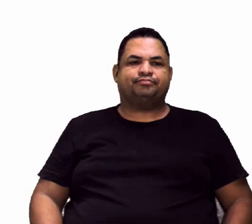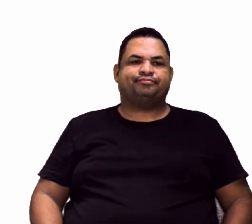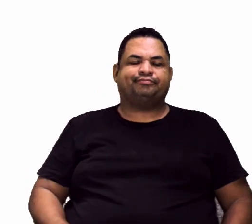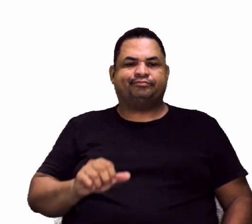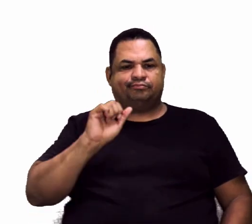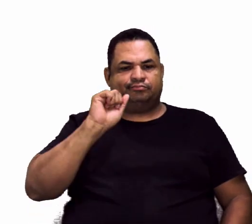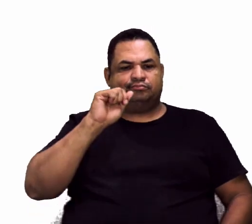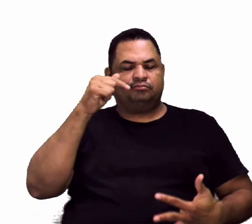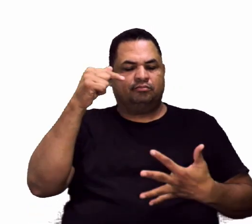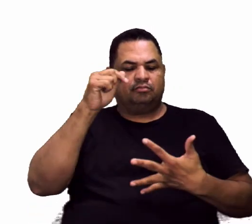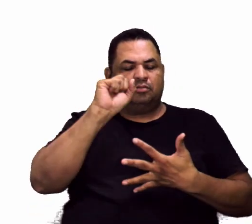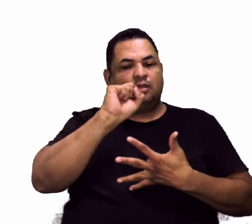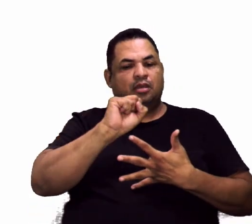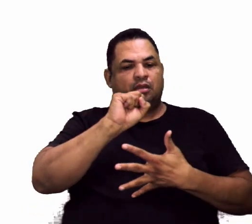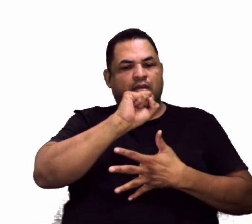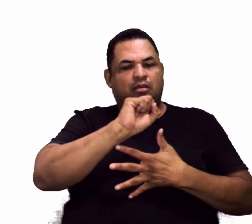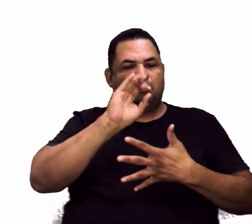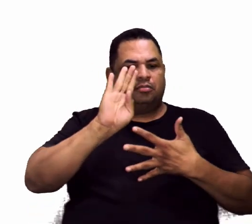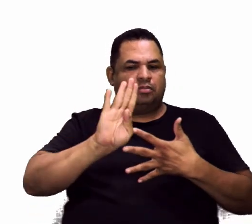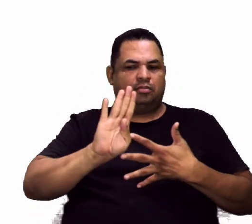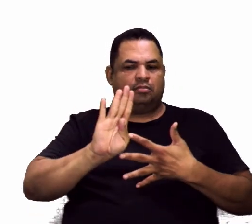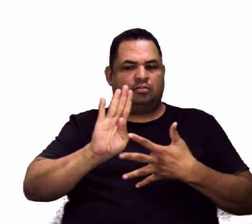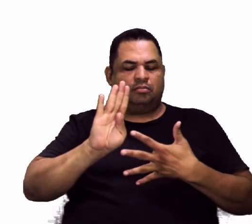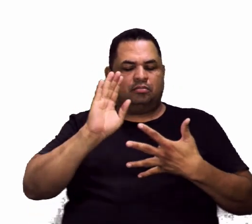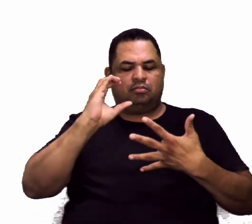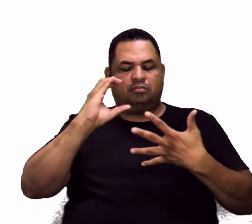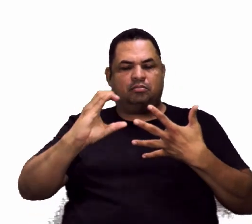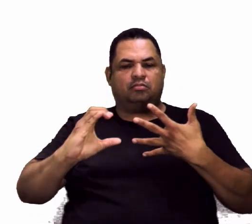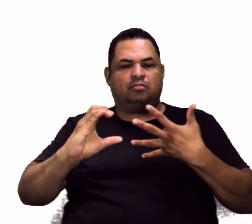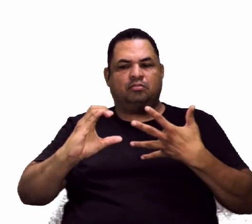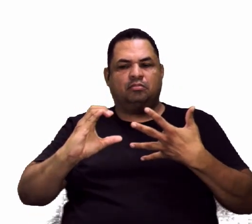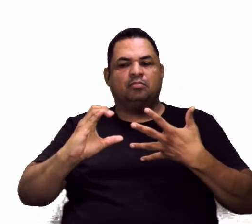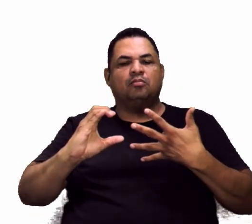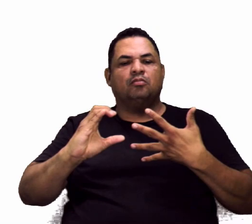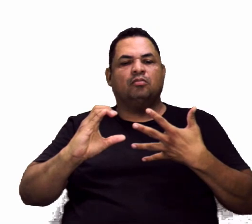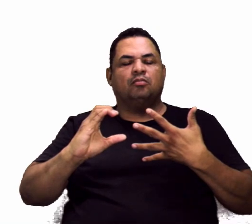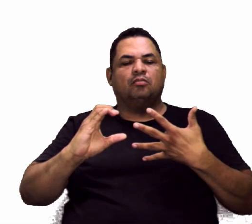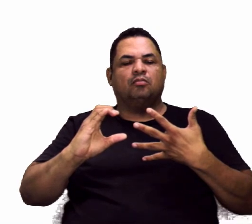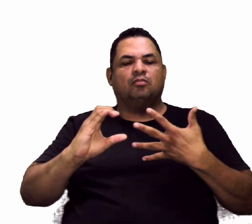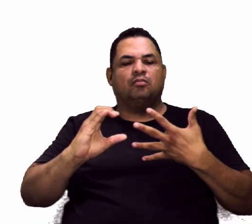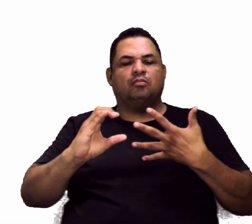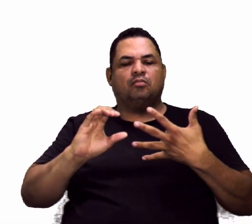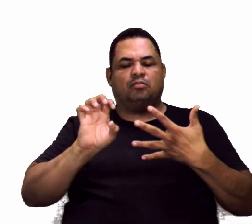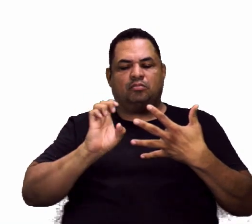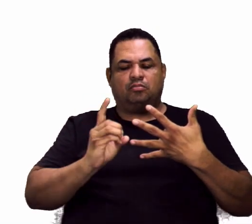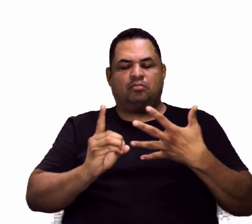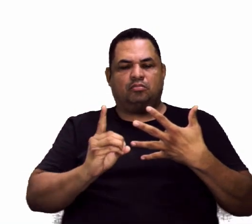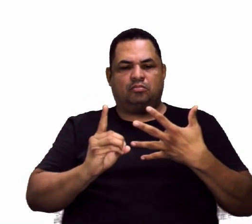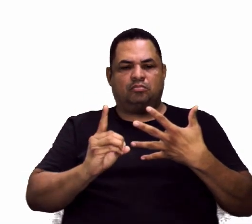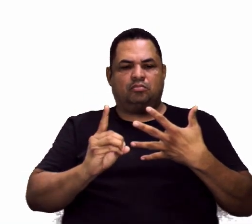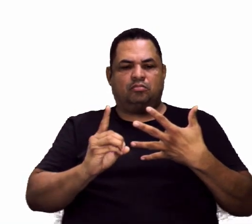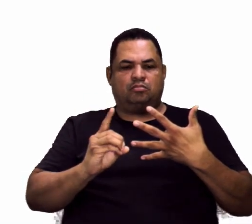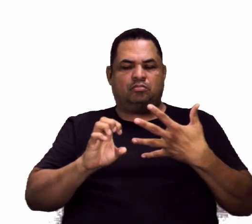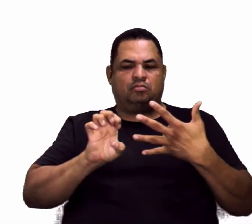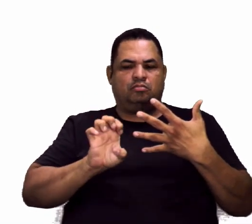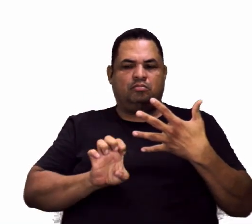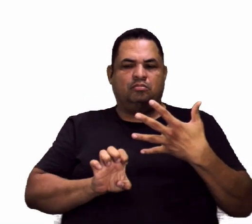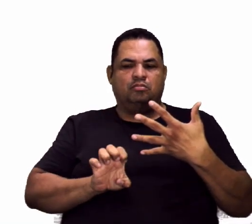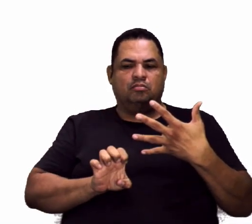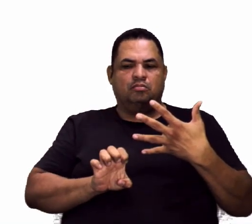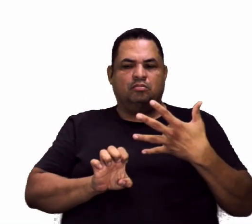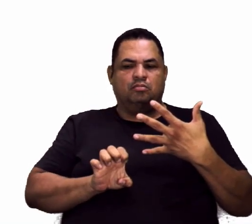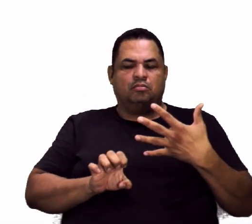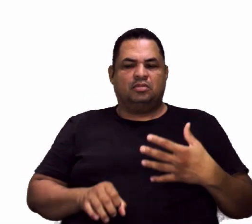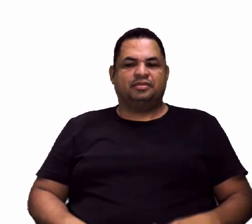A? Foi a letra B? Foi a letra C? Foi a letra D? Ou foi